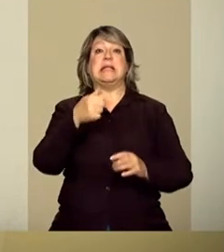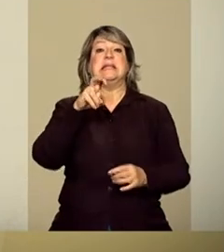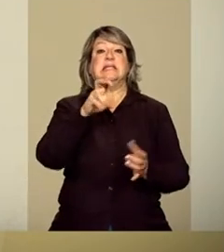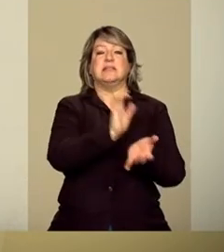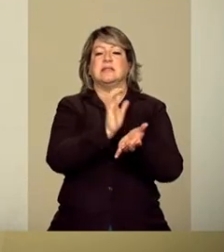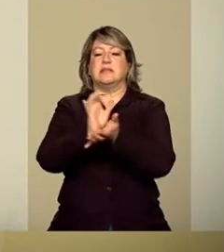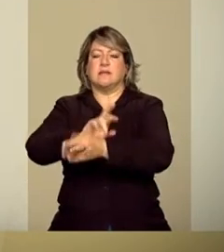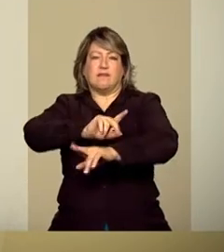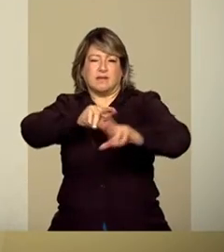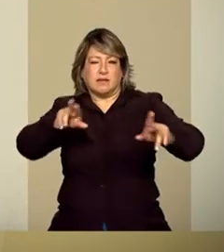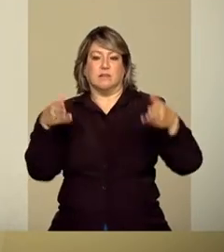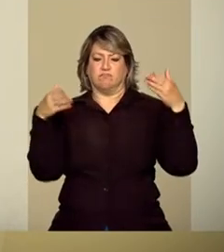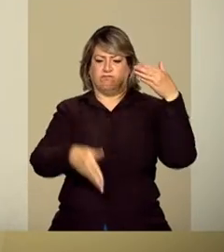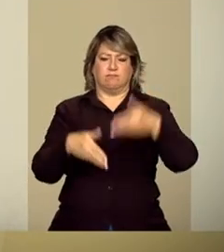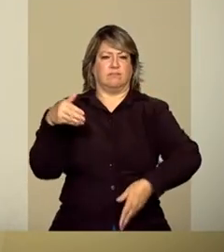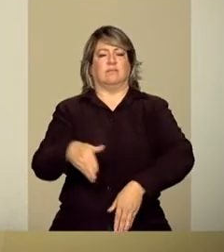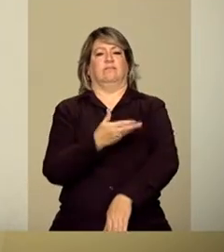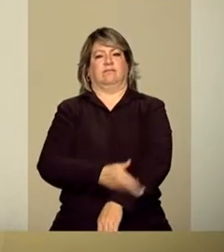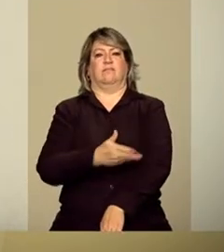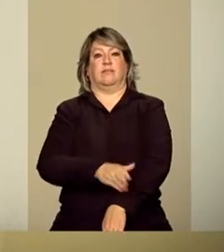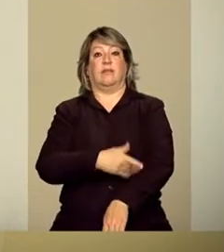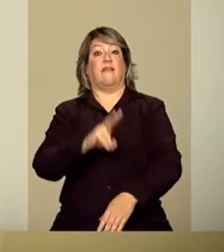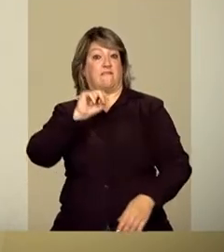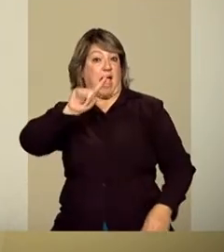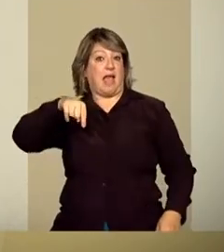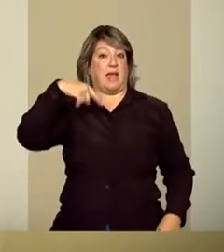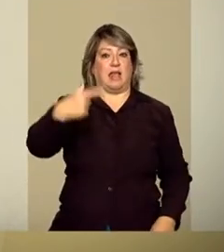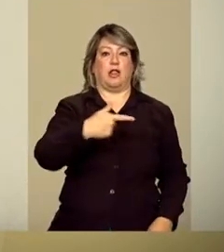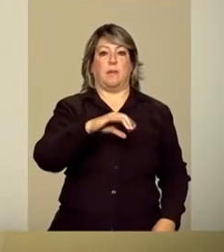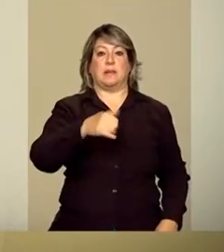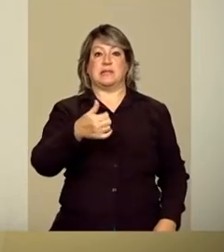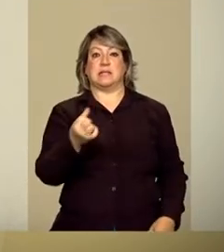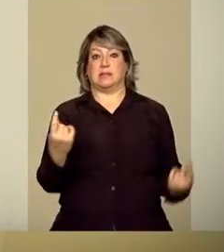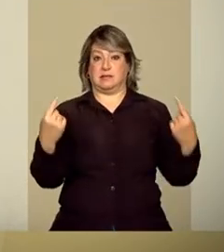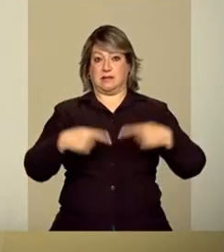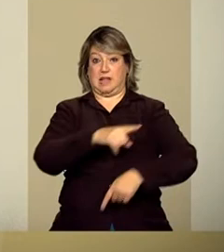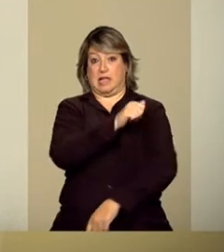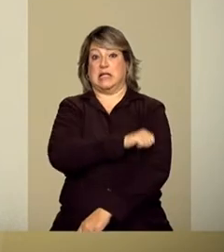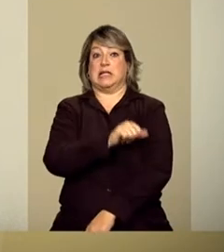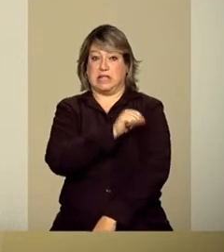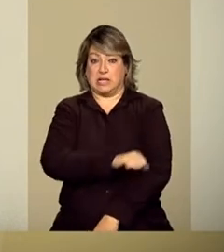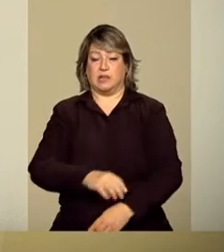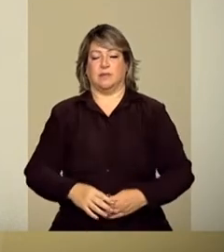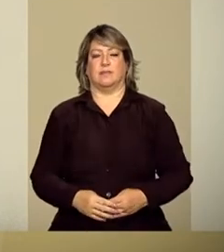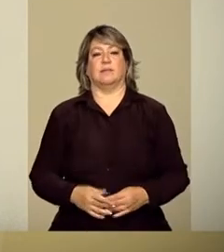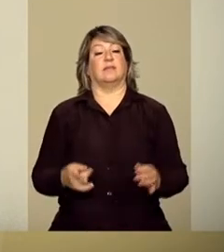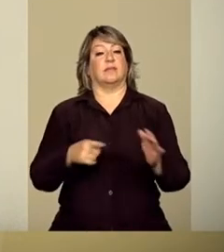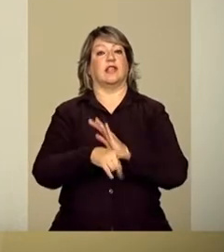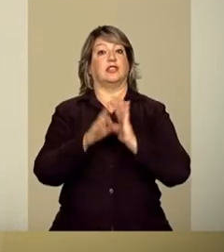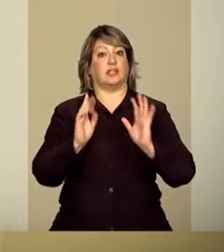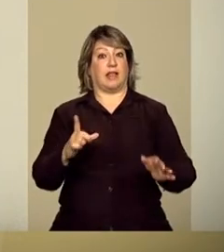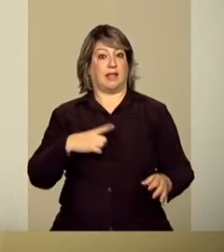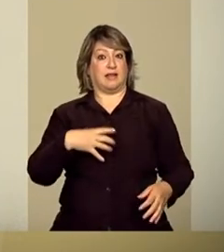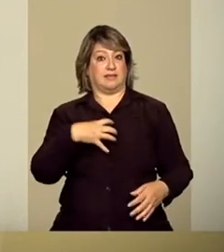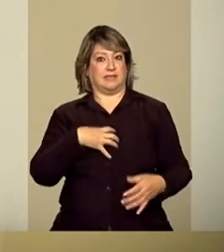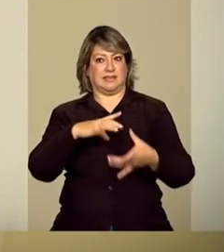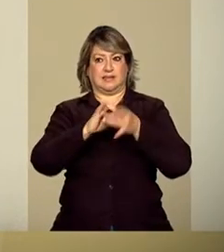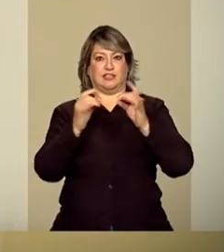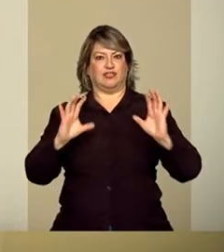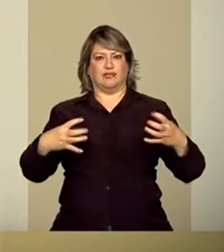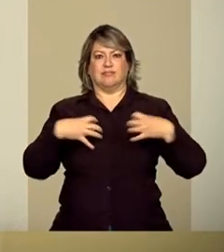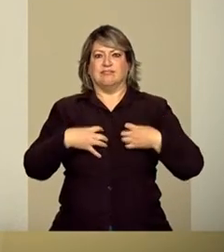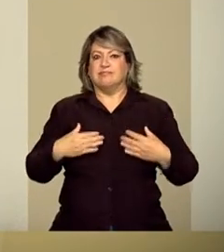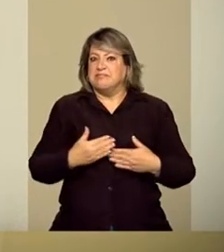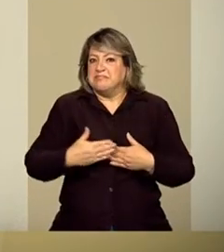modalidades que vão participar dos Jogos de 2016 no Rio de Janeiro. Já estamos entrando no clima olímpico, presidenta?